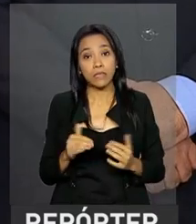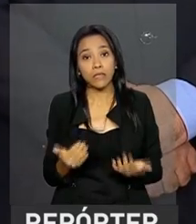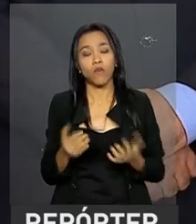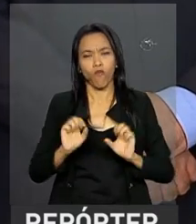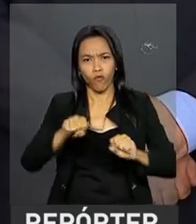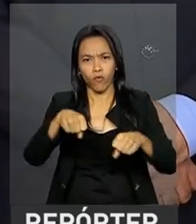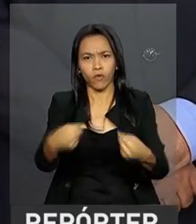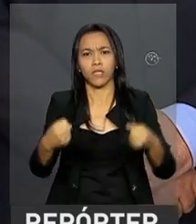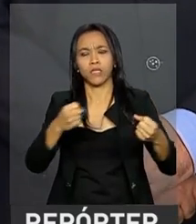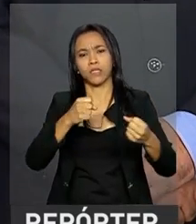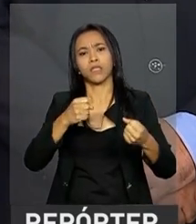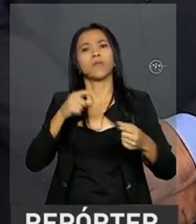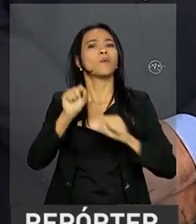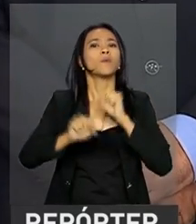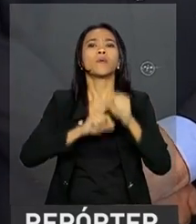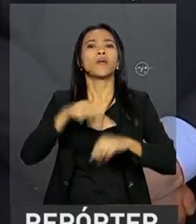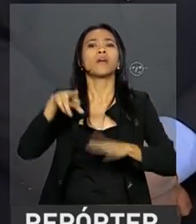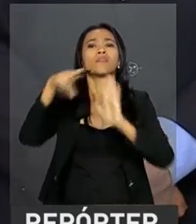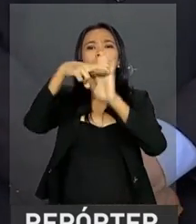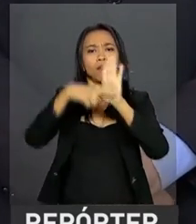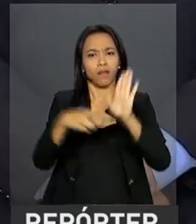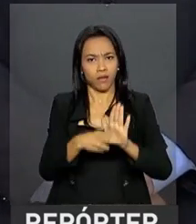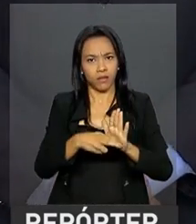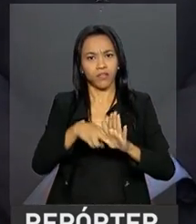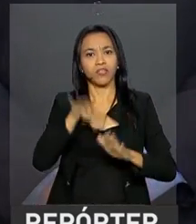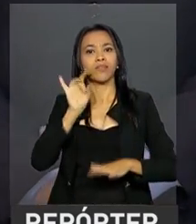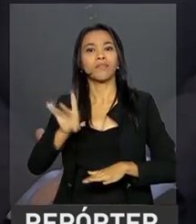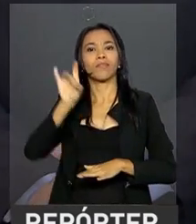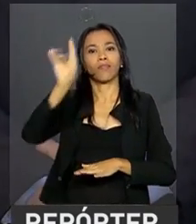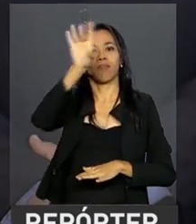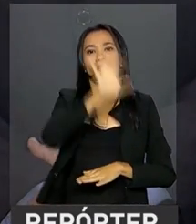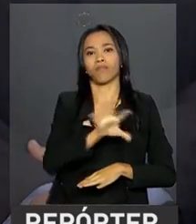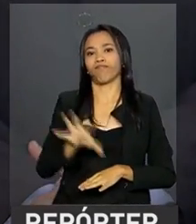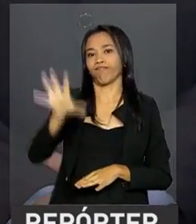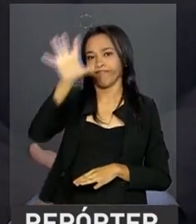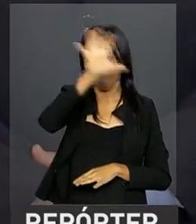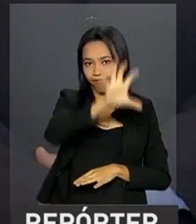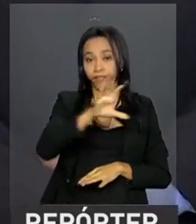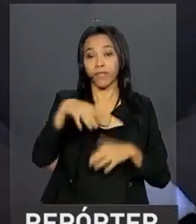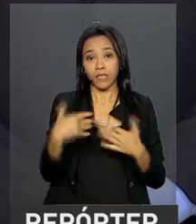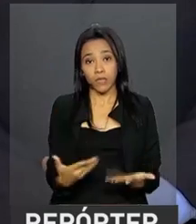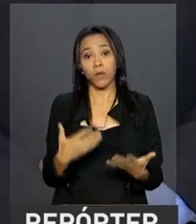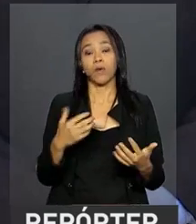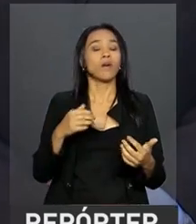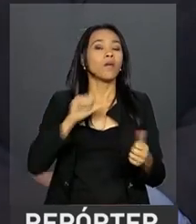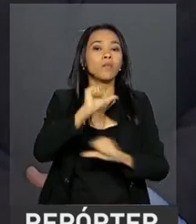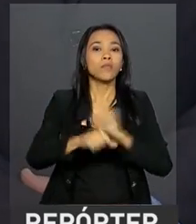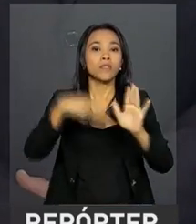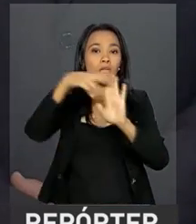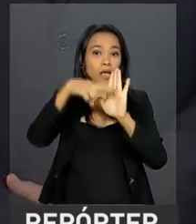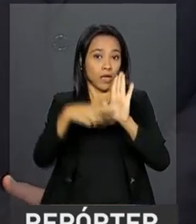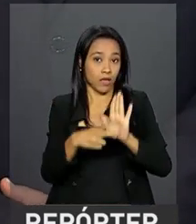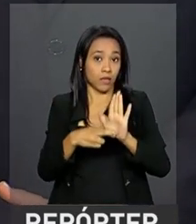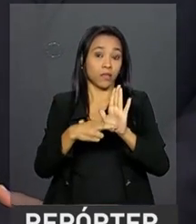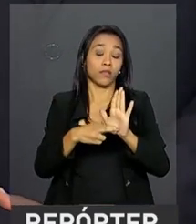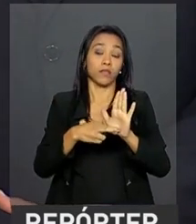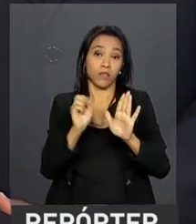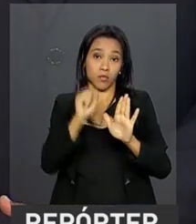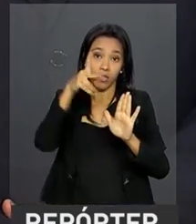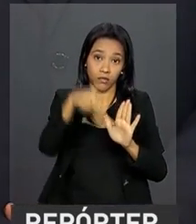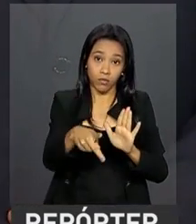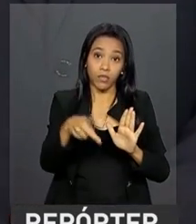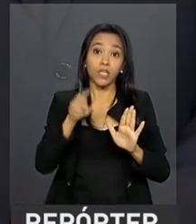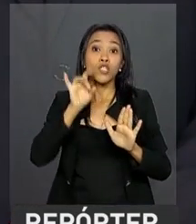princípio federativo e assim sendo fazer a reforma da Previdência apenas referentemente